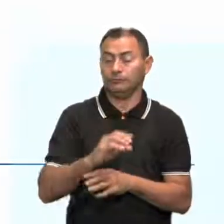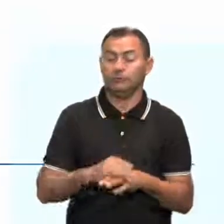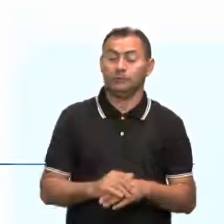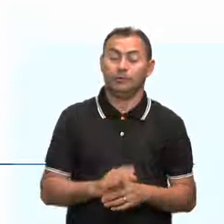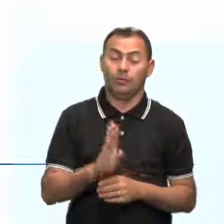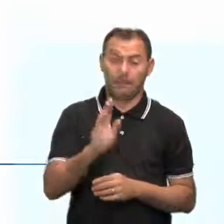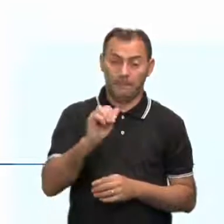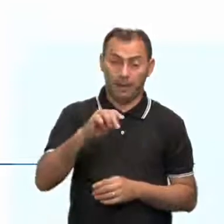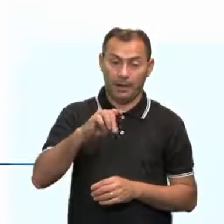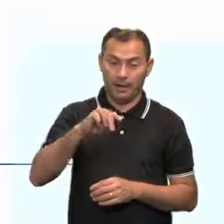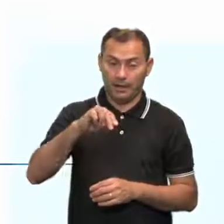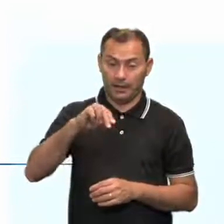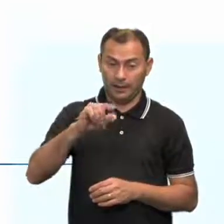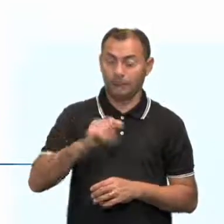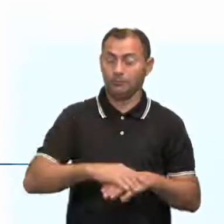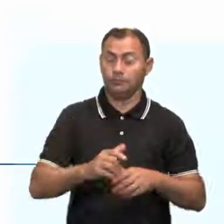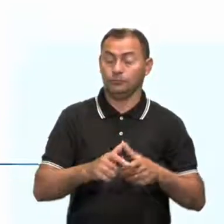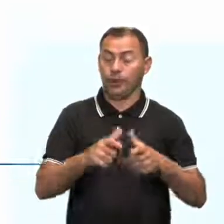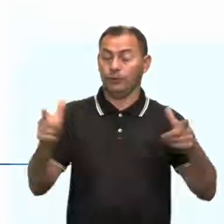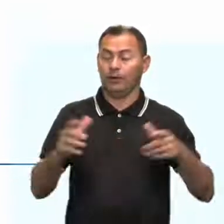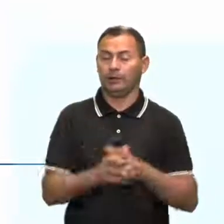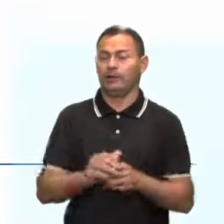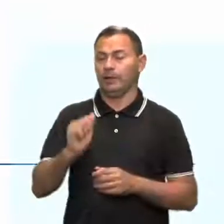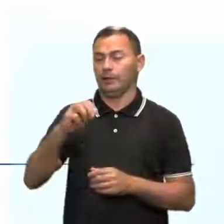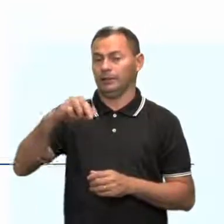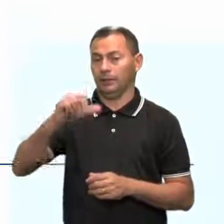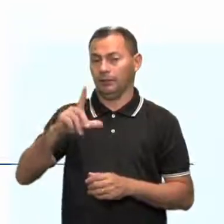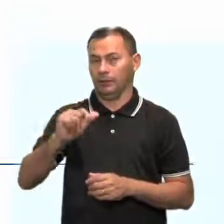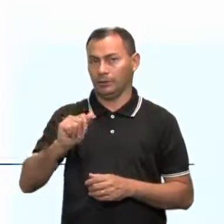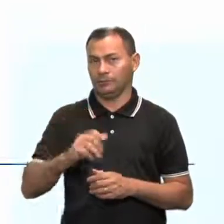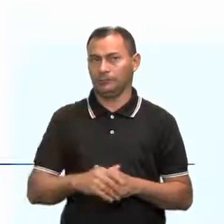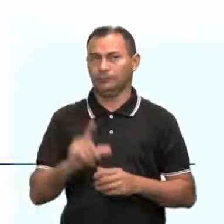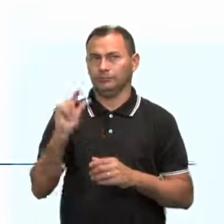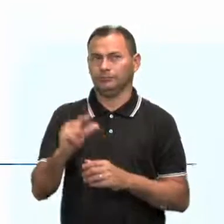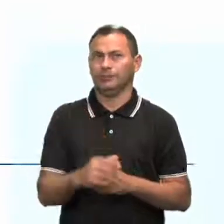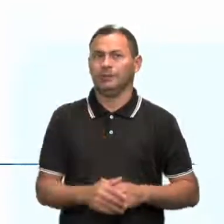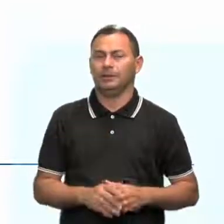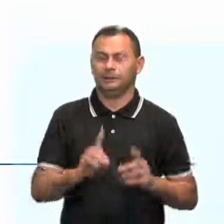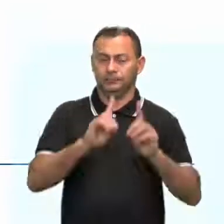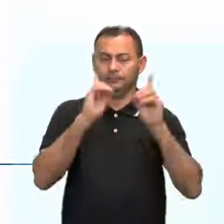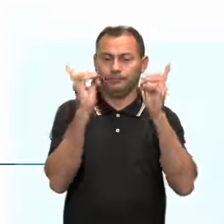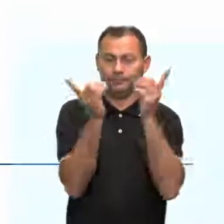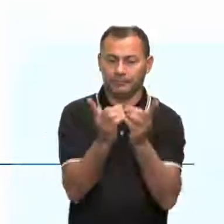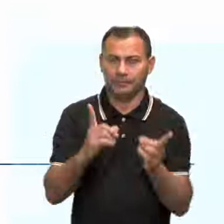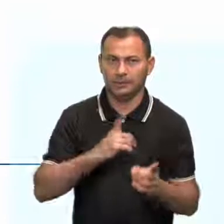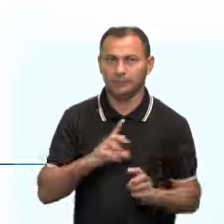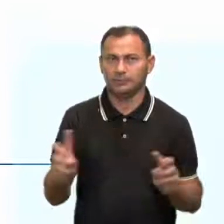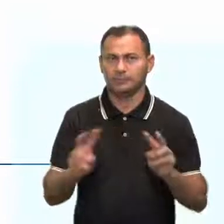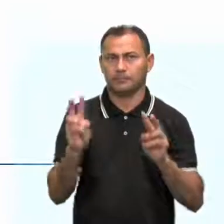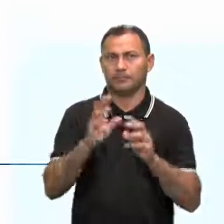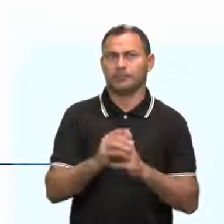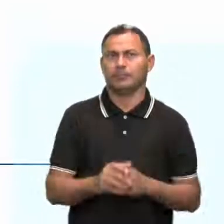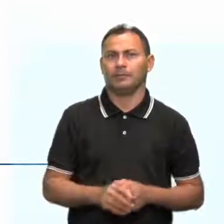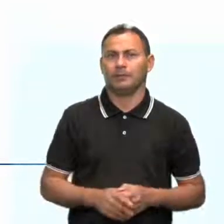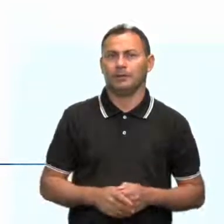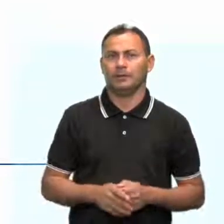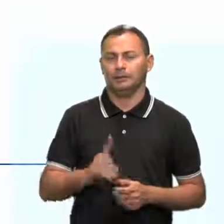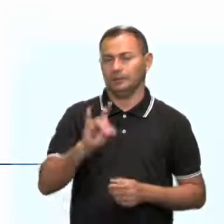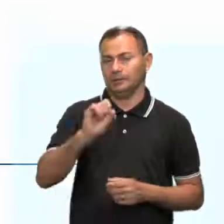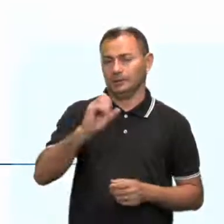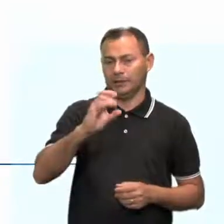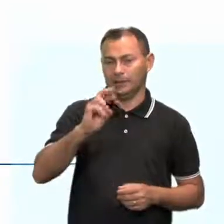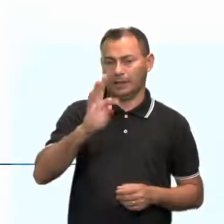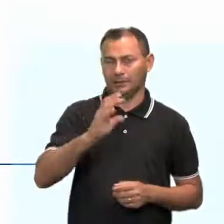do que o sinal analógico. Porque o sinal digital ele é contínuo, ele é discreto, ele tem valores discretos. E